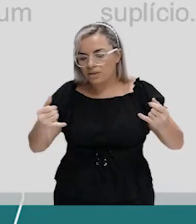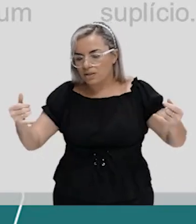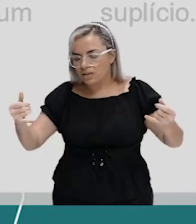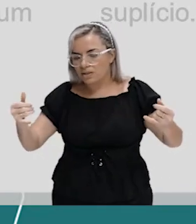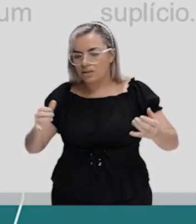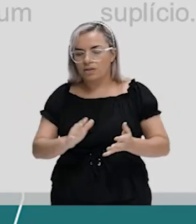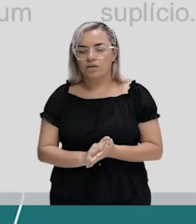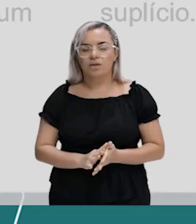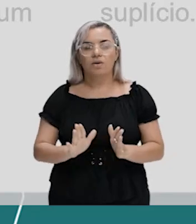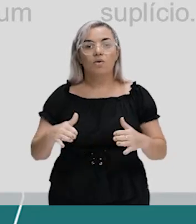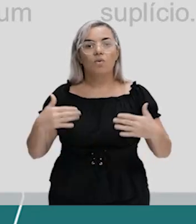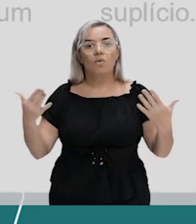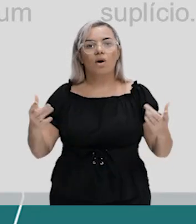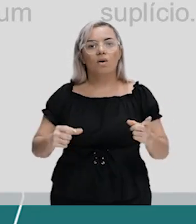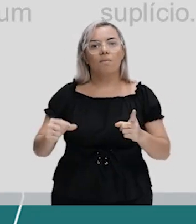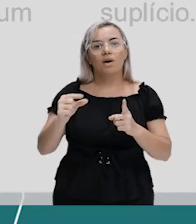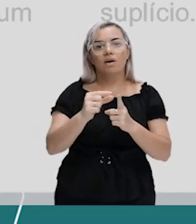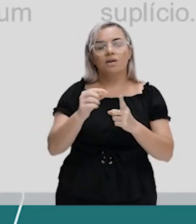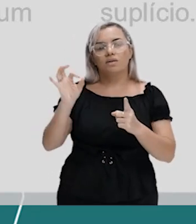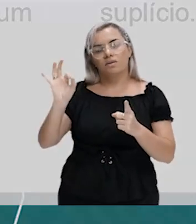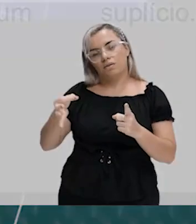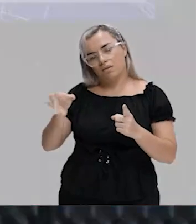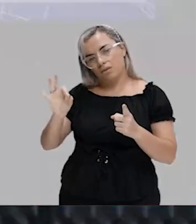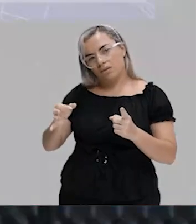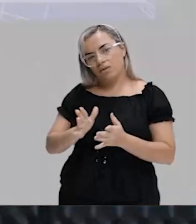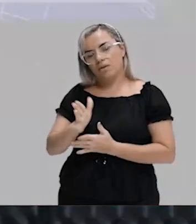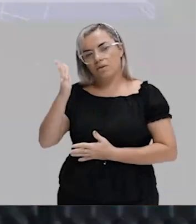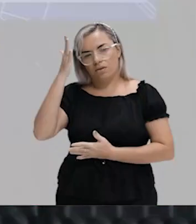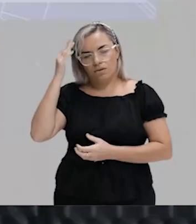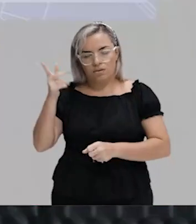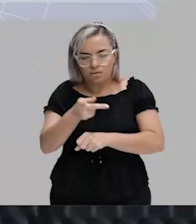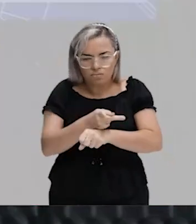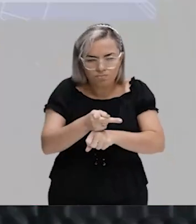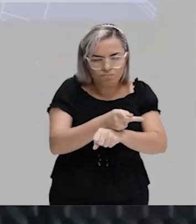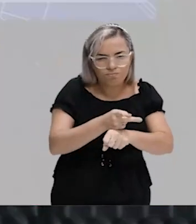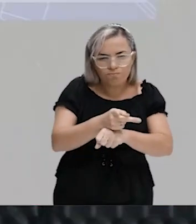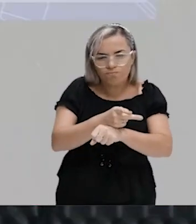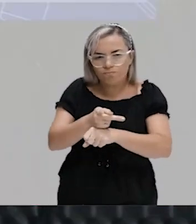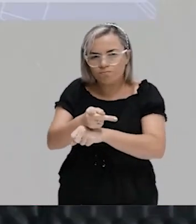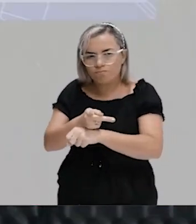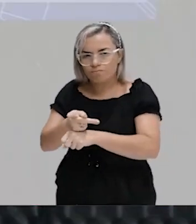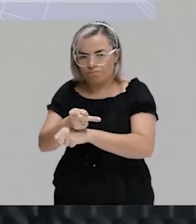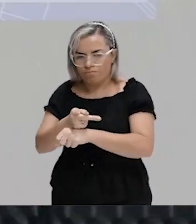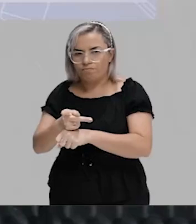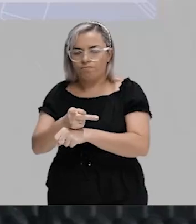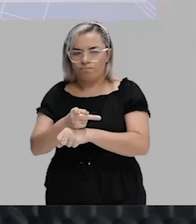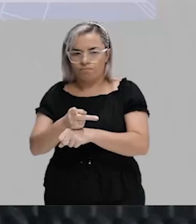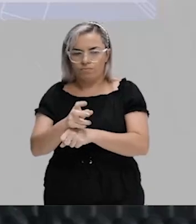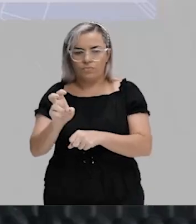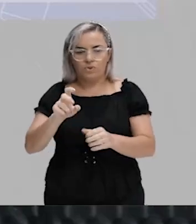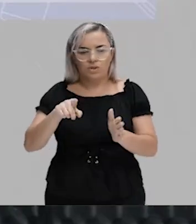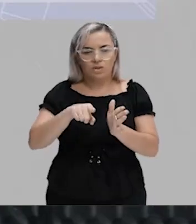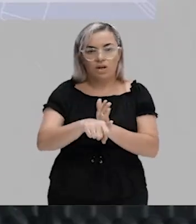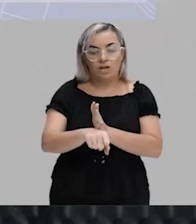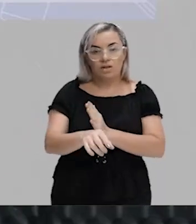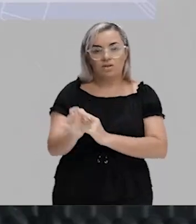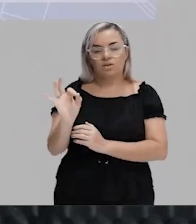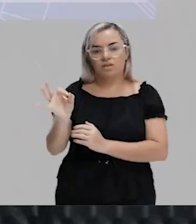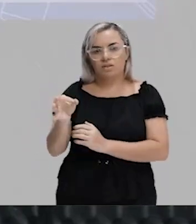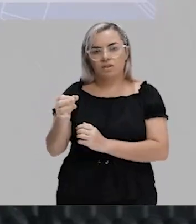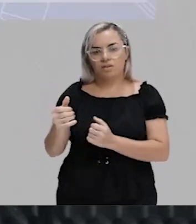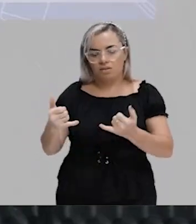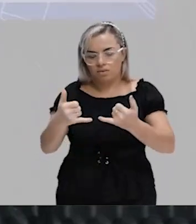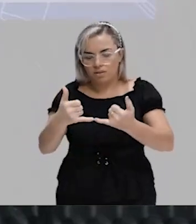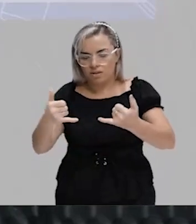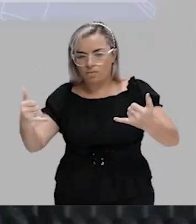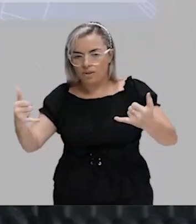palavra corretamente. Vocês já sabem que teriam que procurar ali, de acordo com o comando, a opção correta. Né? E